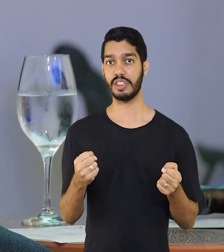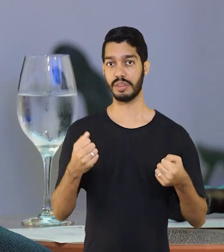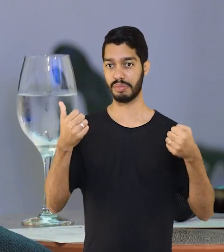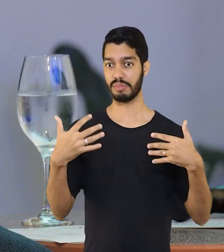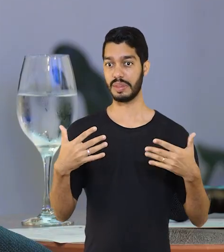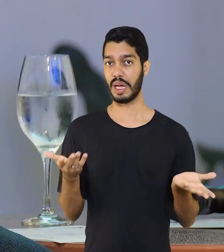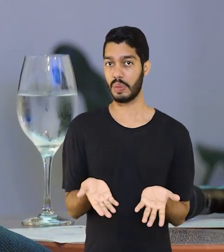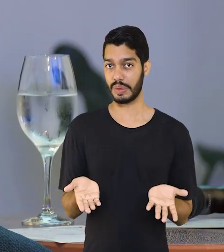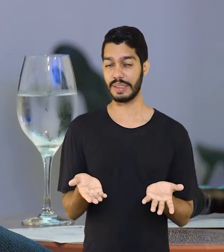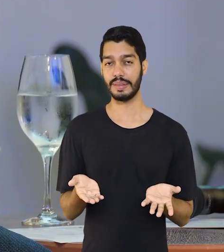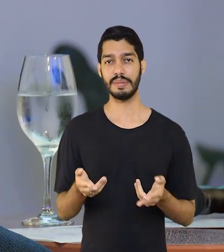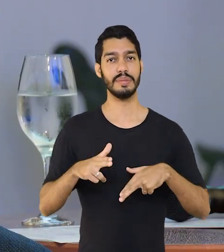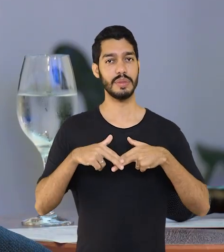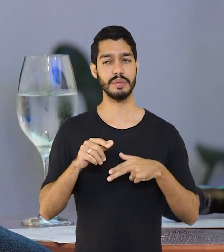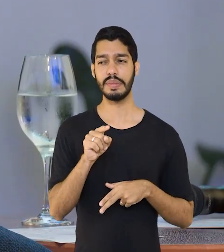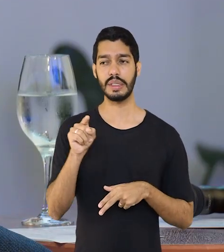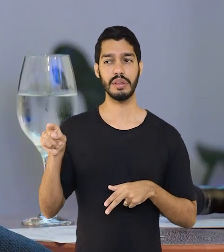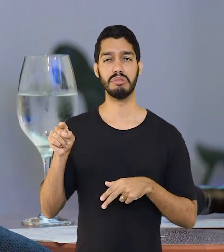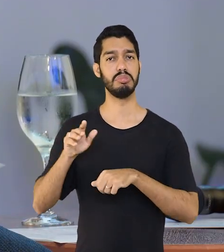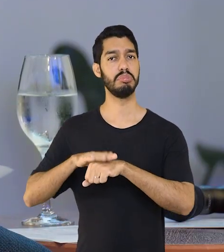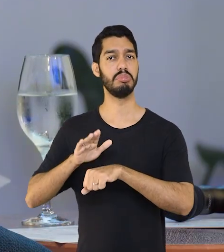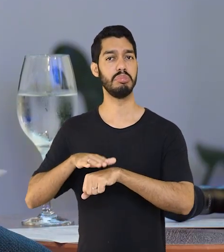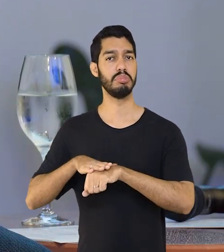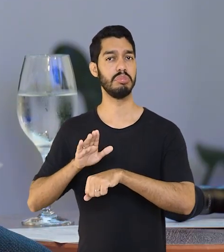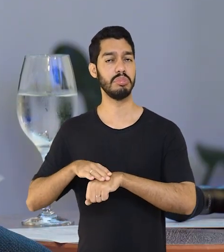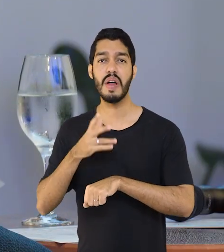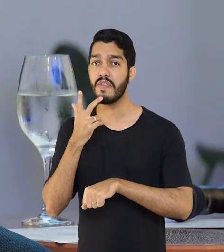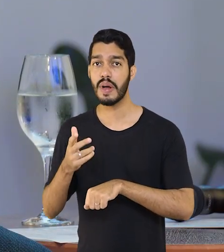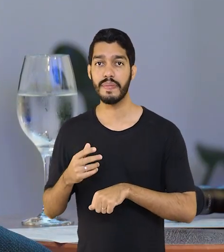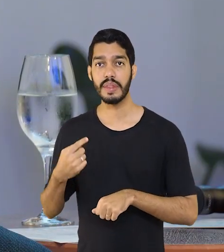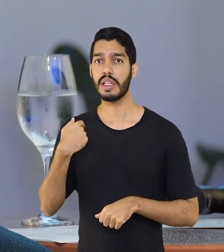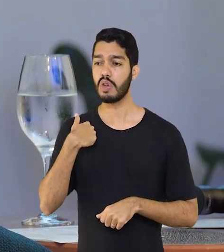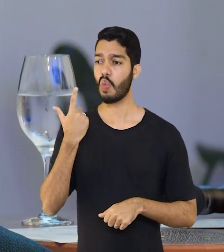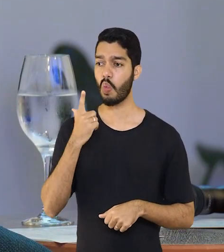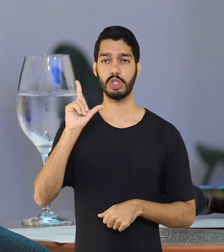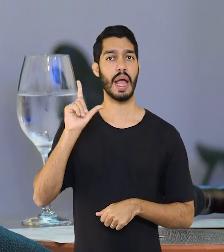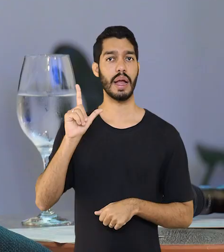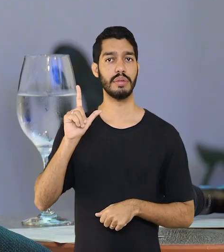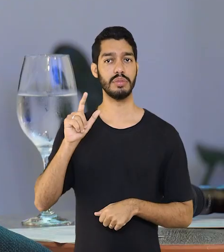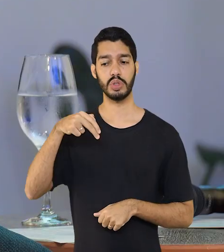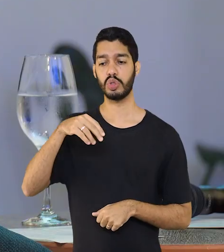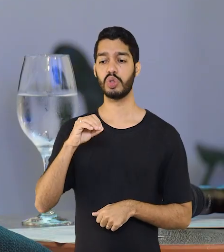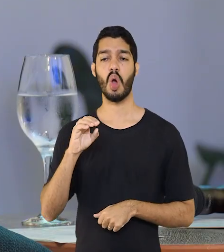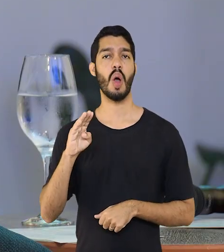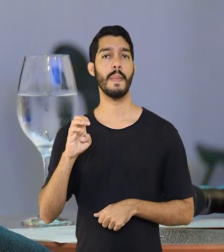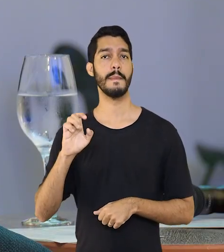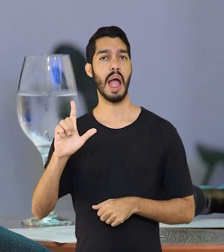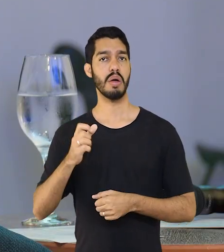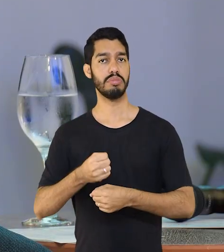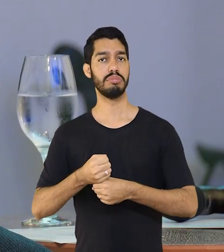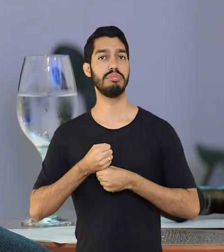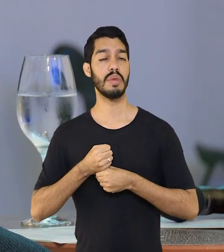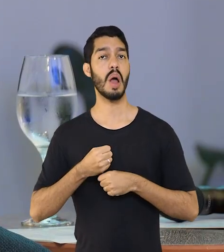a defesa aqui do meu ponto de vista, porque eles mesmos destacaram, né, a razão deles terem ganhado o Nobel foi